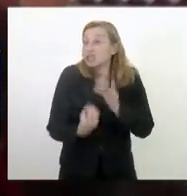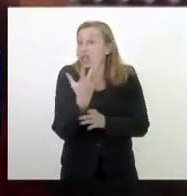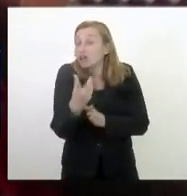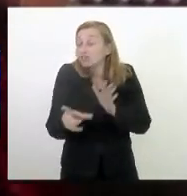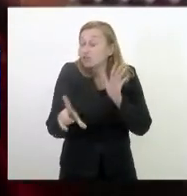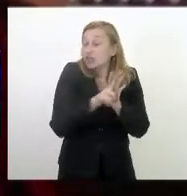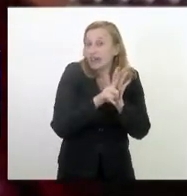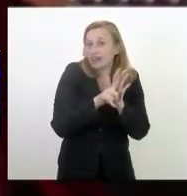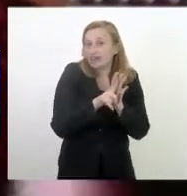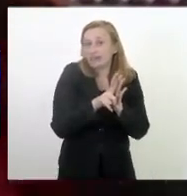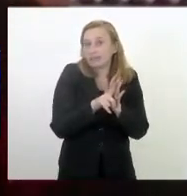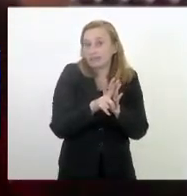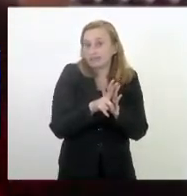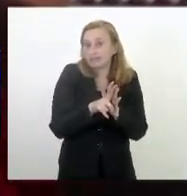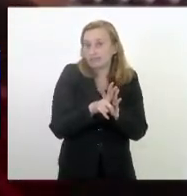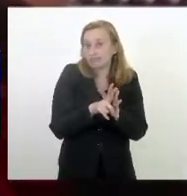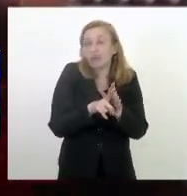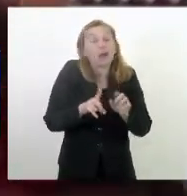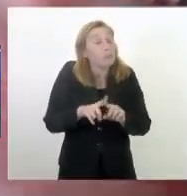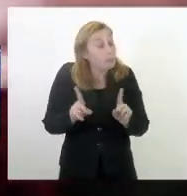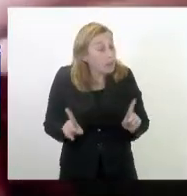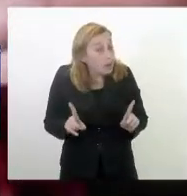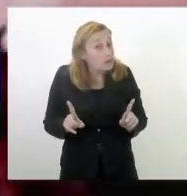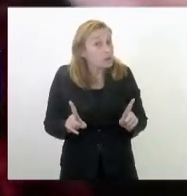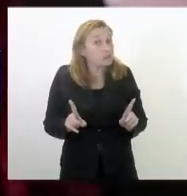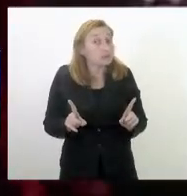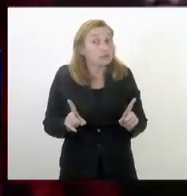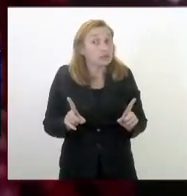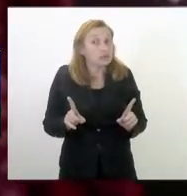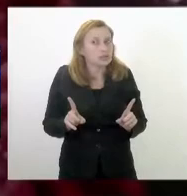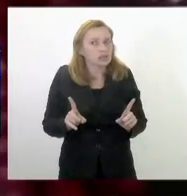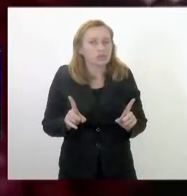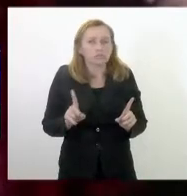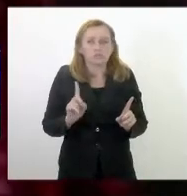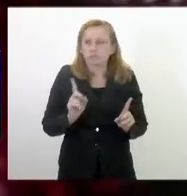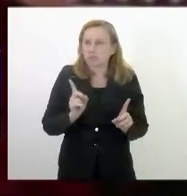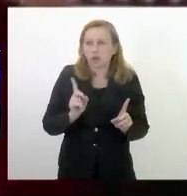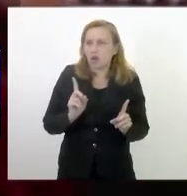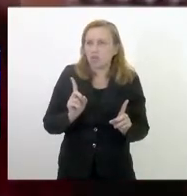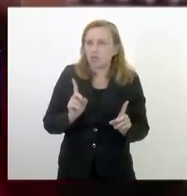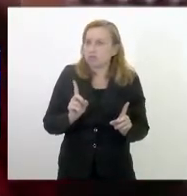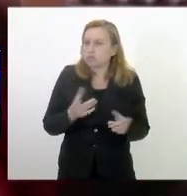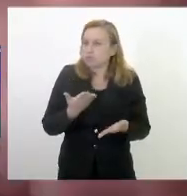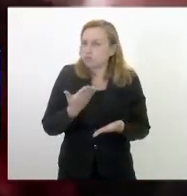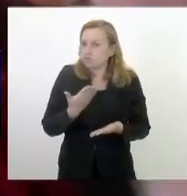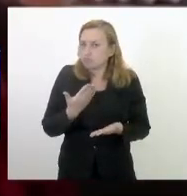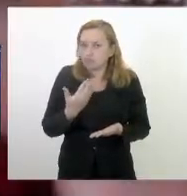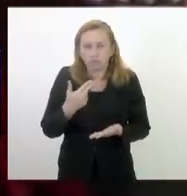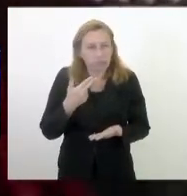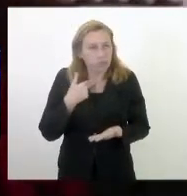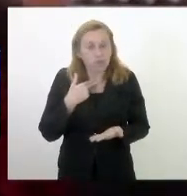legisladoras, mas que, em alguma medida, não deveríamos perder